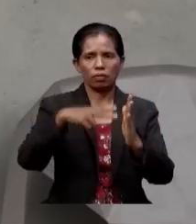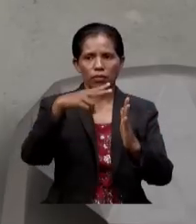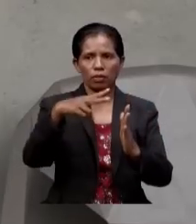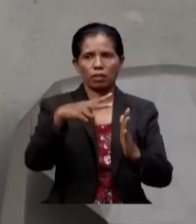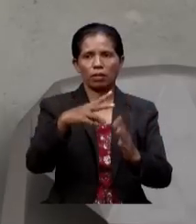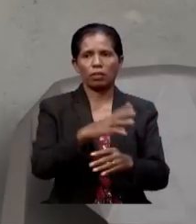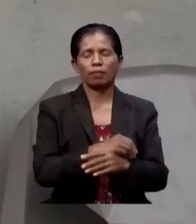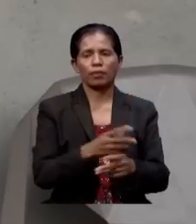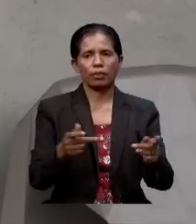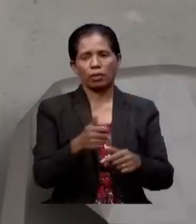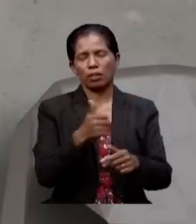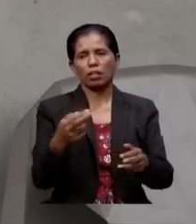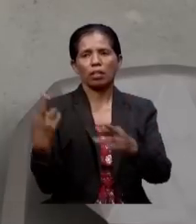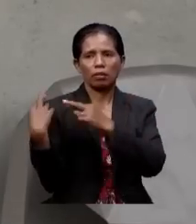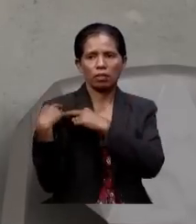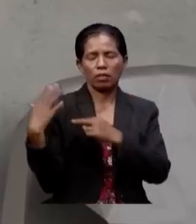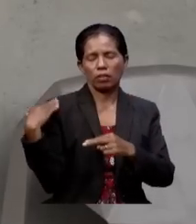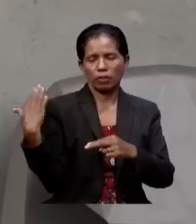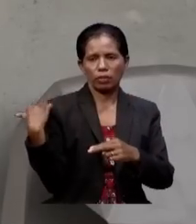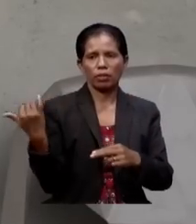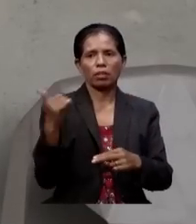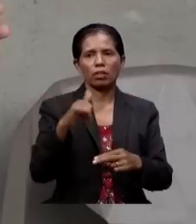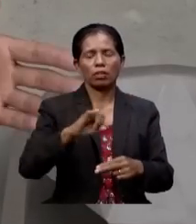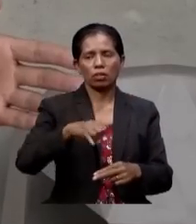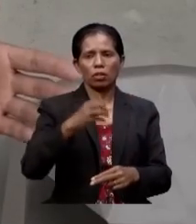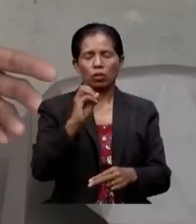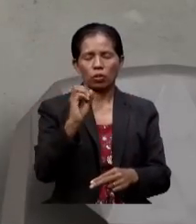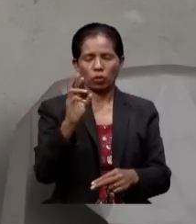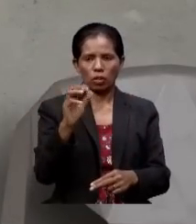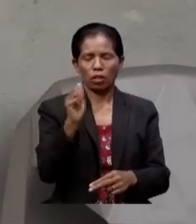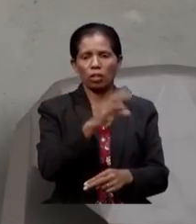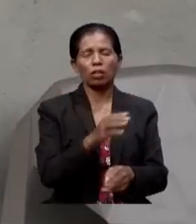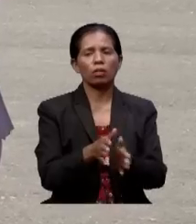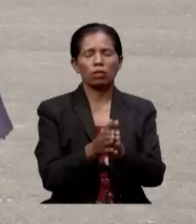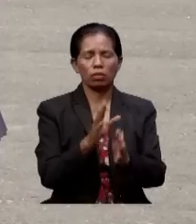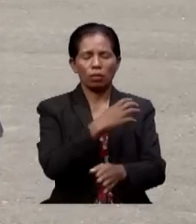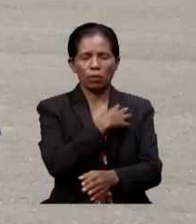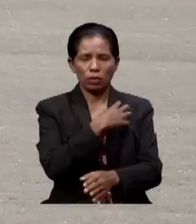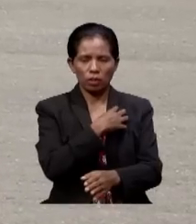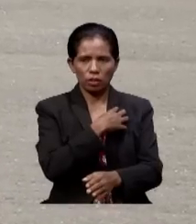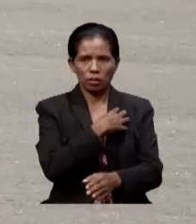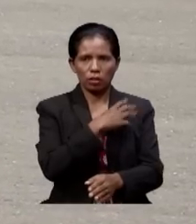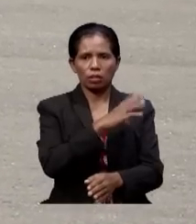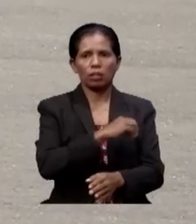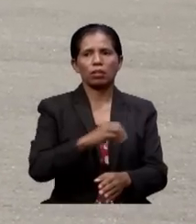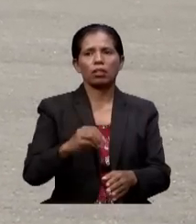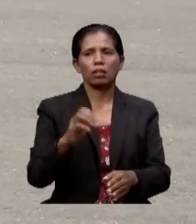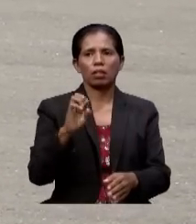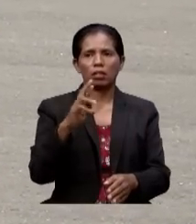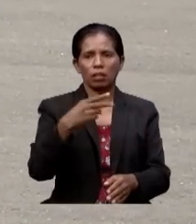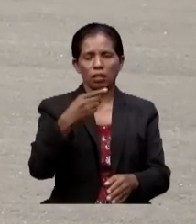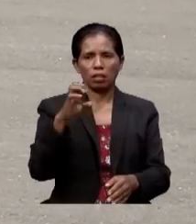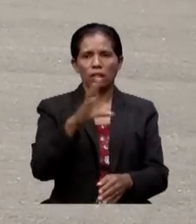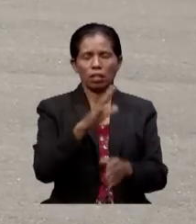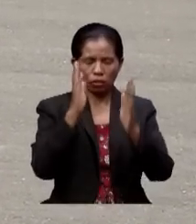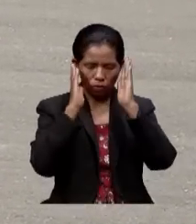e asore selo representante juventude de resistência João da Silva Soque husu comandante geral PNTL comissário geral Henrique da Costa atau atenção